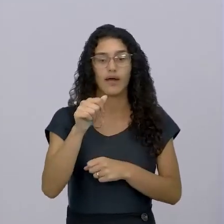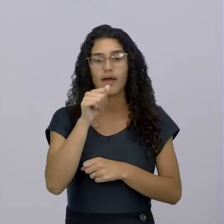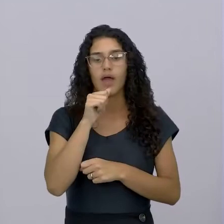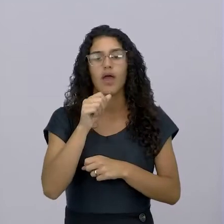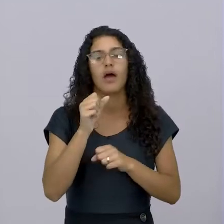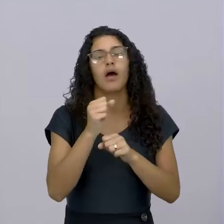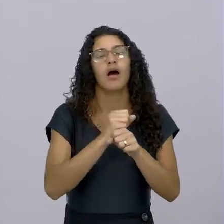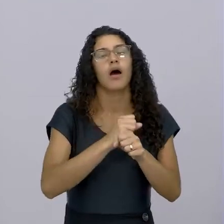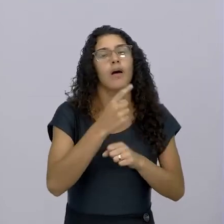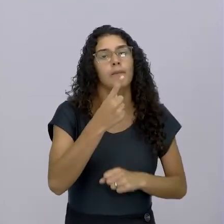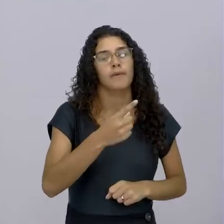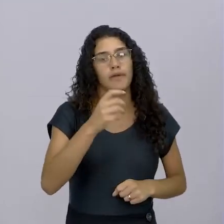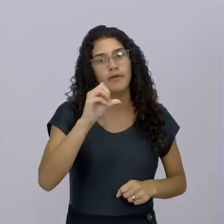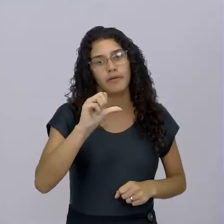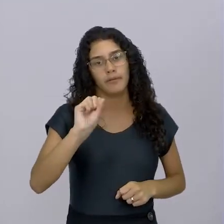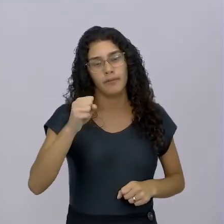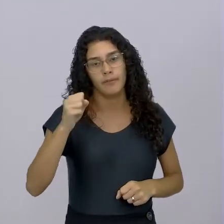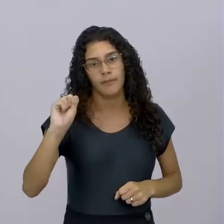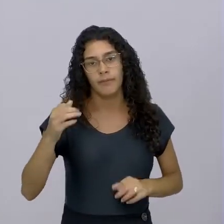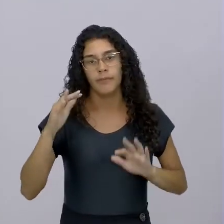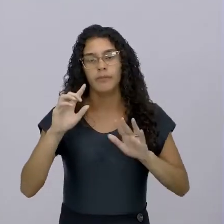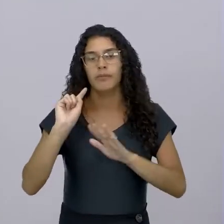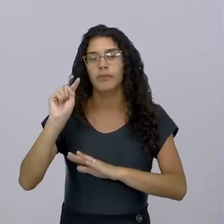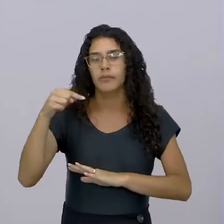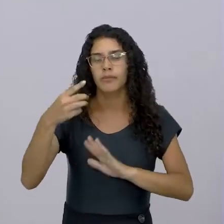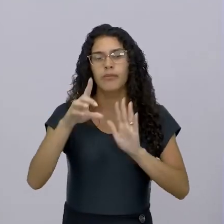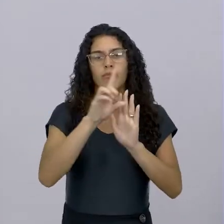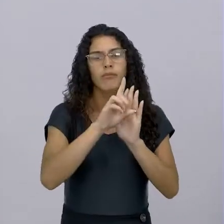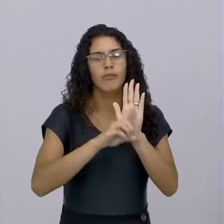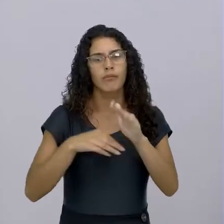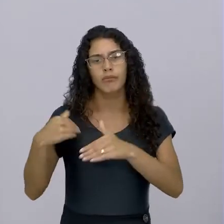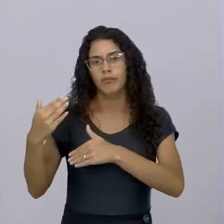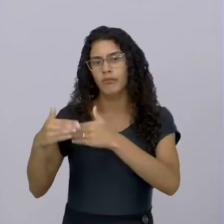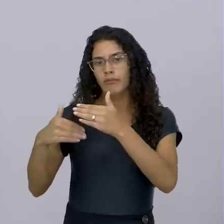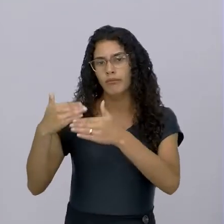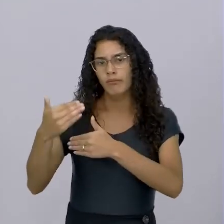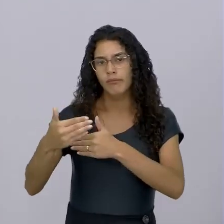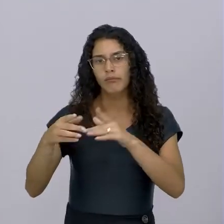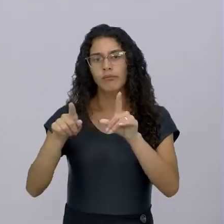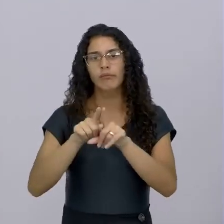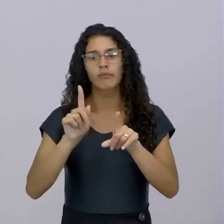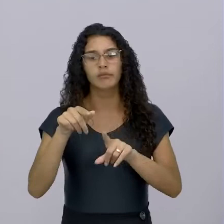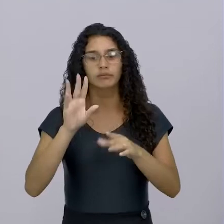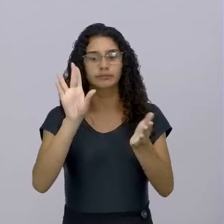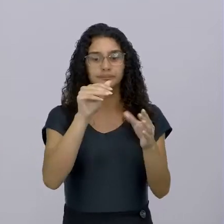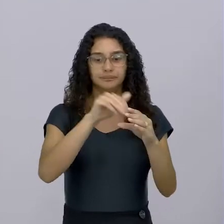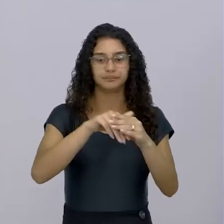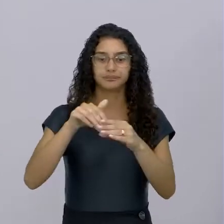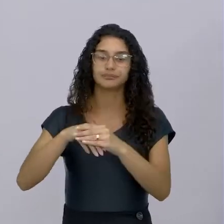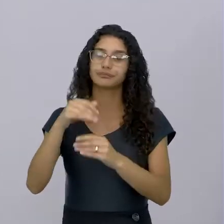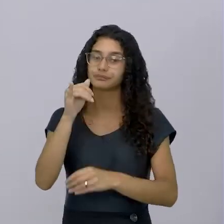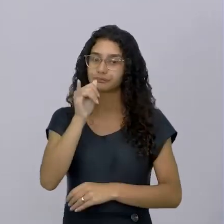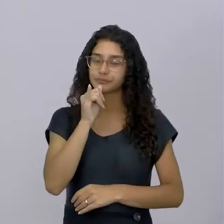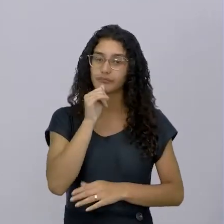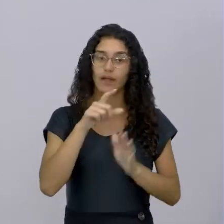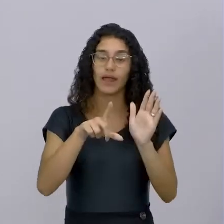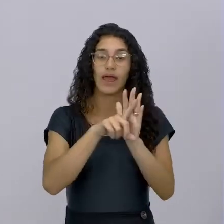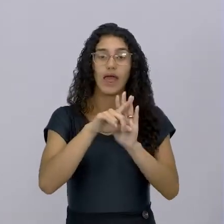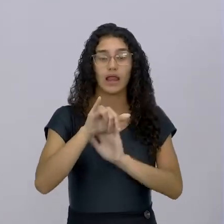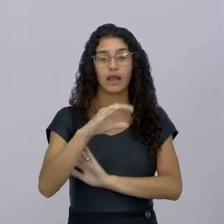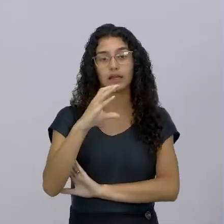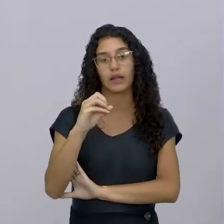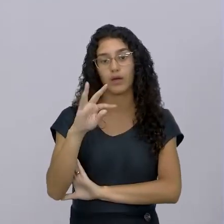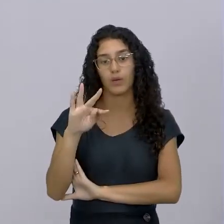de 1988. Mas só décadas depois, né, que foi votada, por exemplo, a lei das